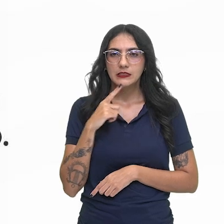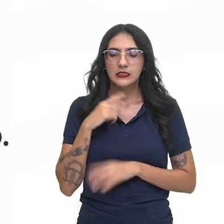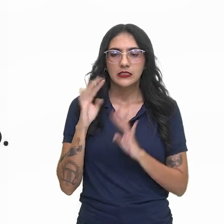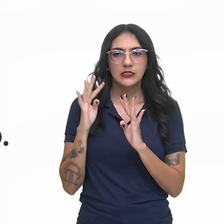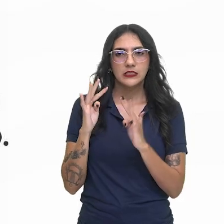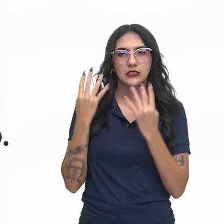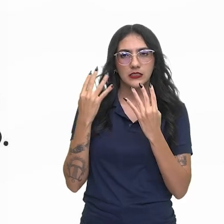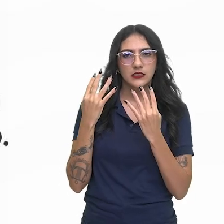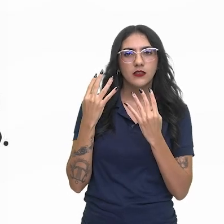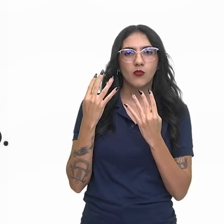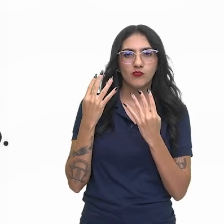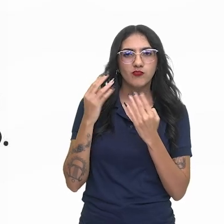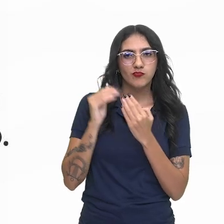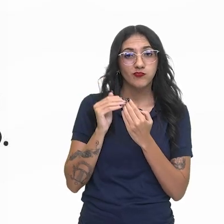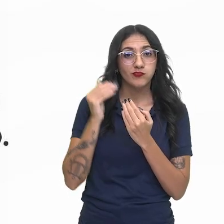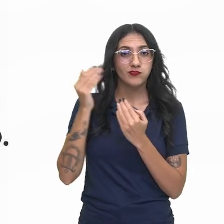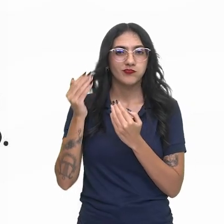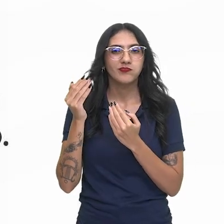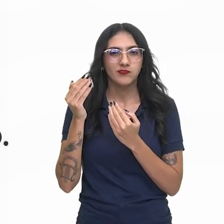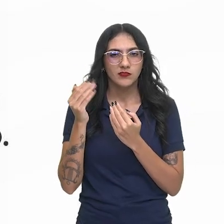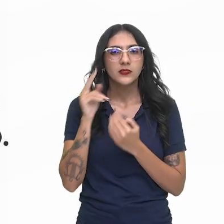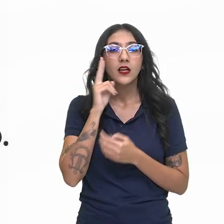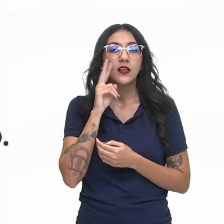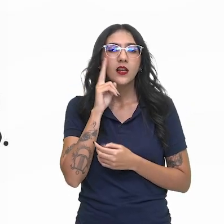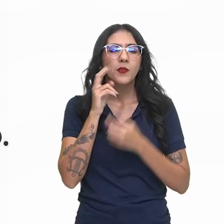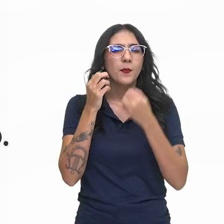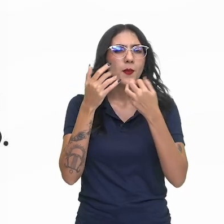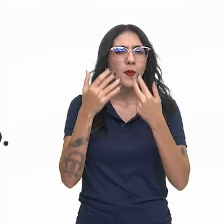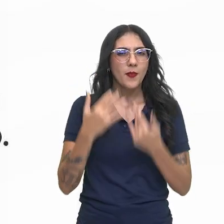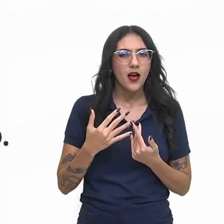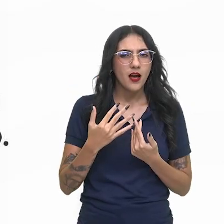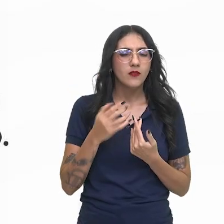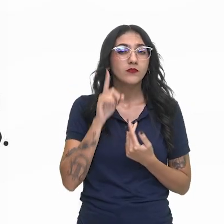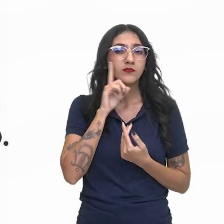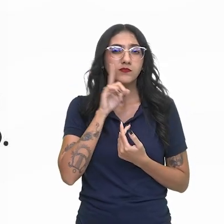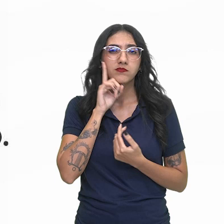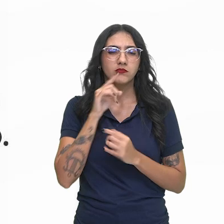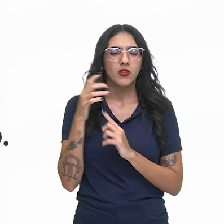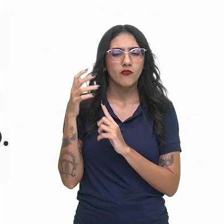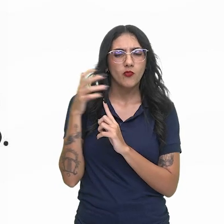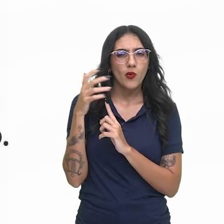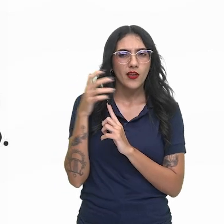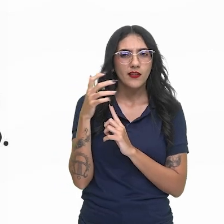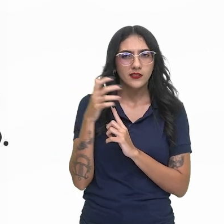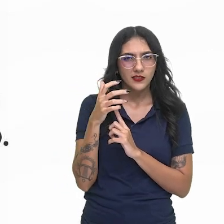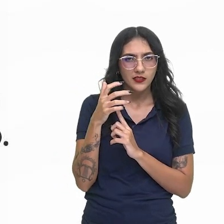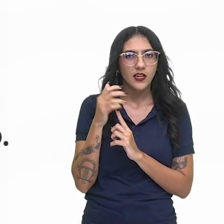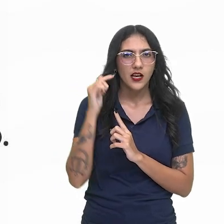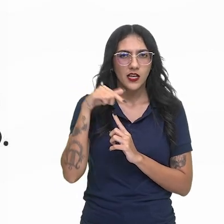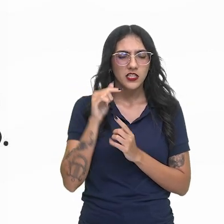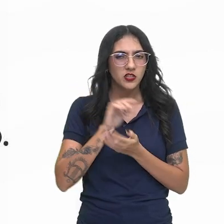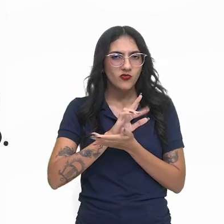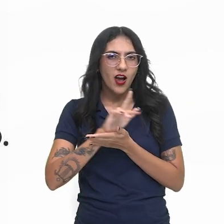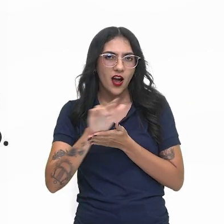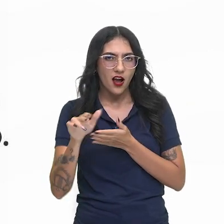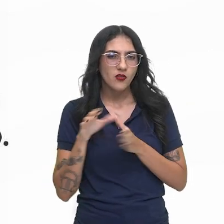governo norte-americano. Vamos lembrar, né, no começo da aula, que a gente falou sobre a influência dos Estados Unidos nesses